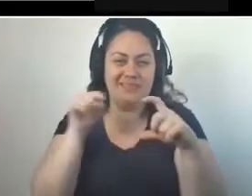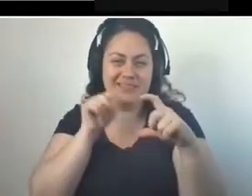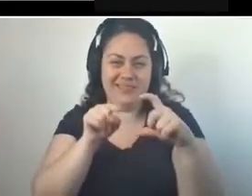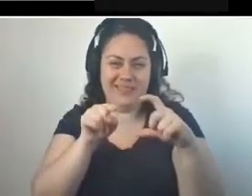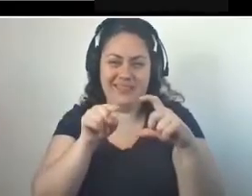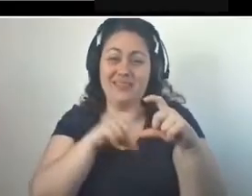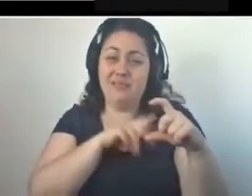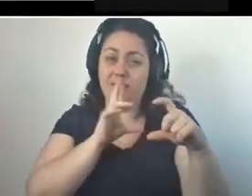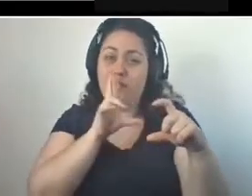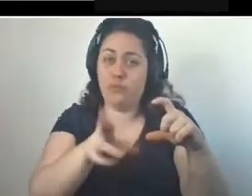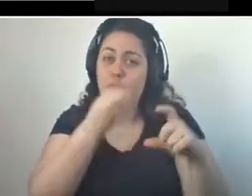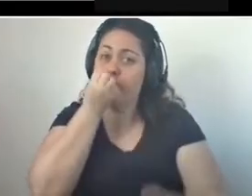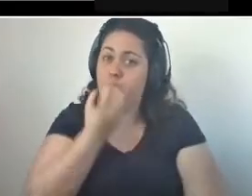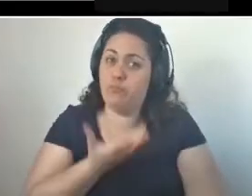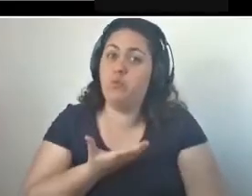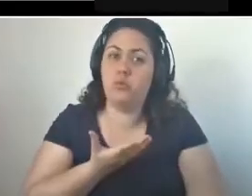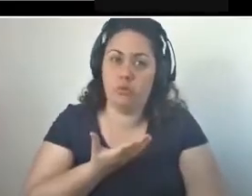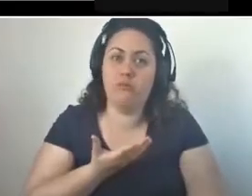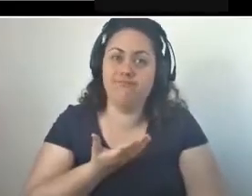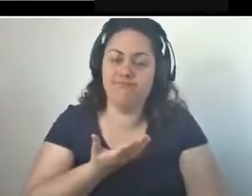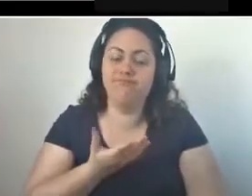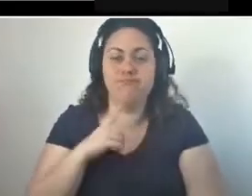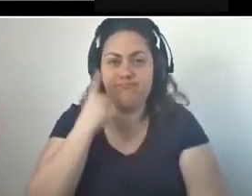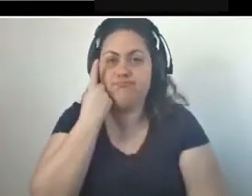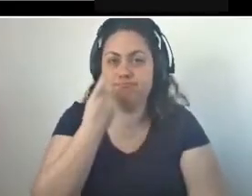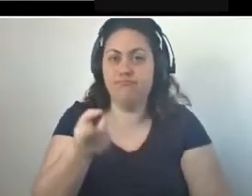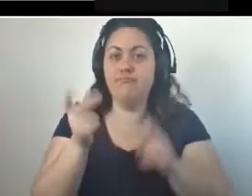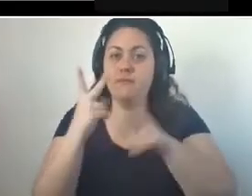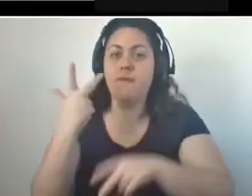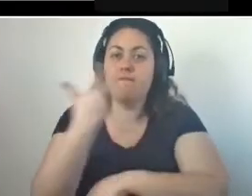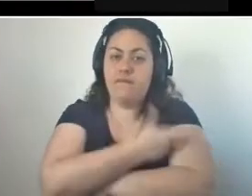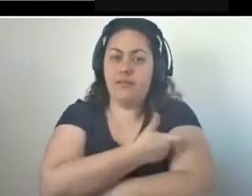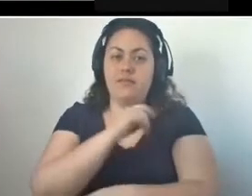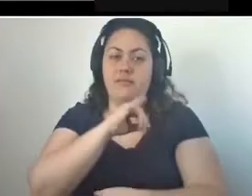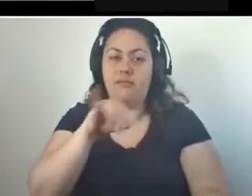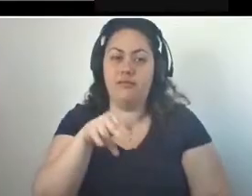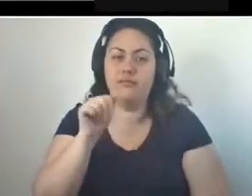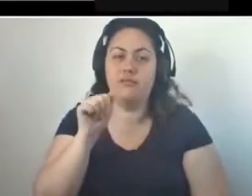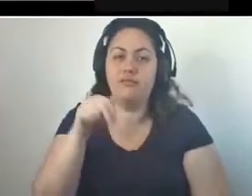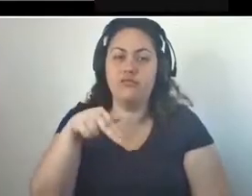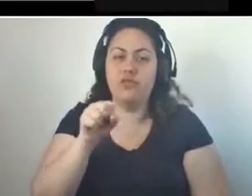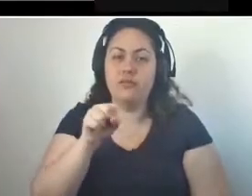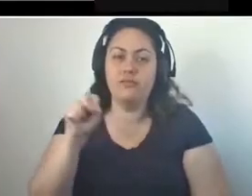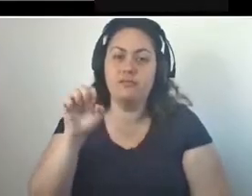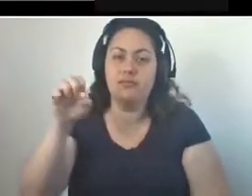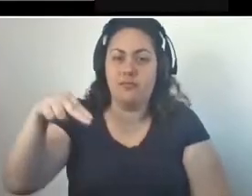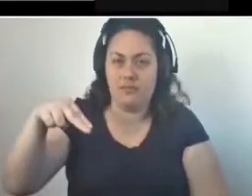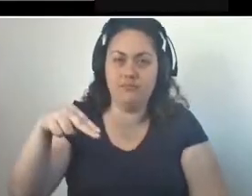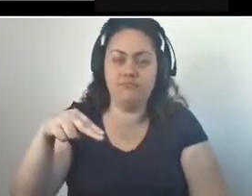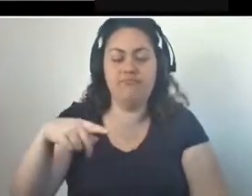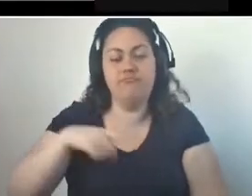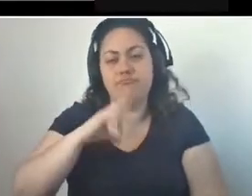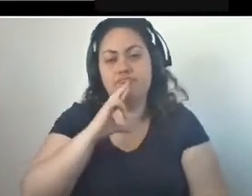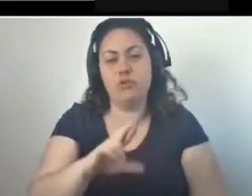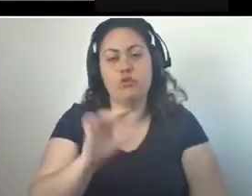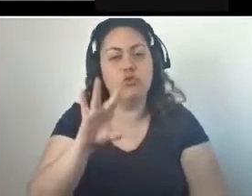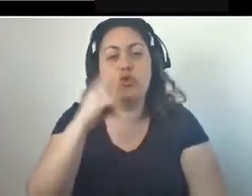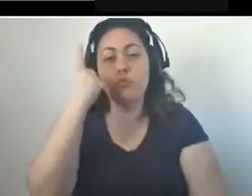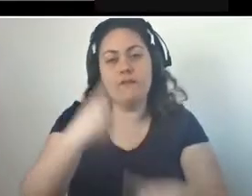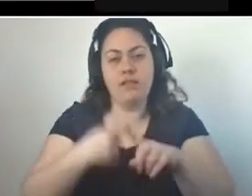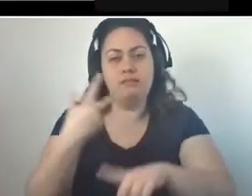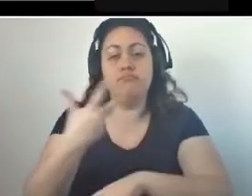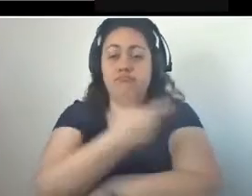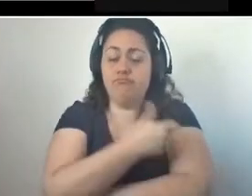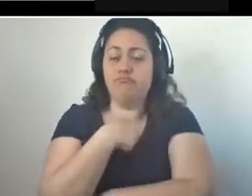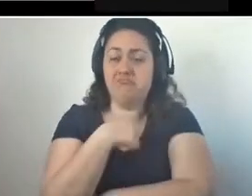bem boa, bem interessante essa da Janssen, né, em que a gente vai ver uma resposta com uma dose só. Bem impressionante, eu diria,